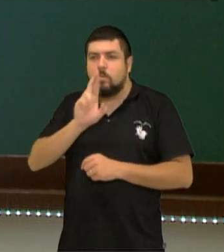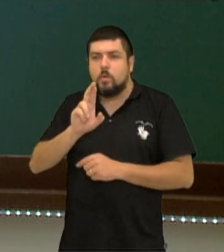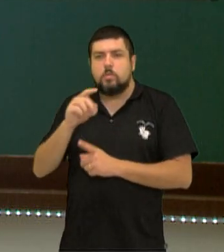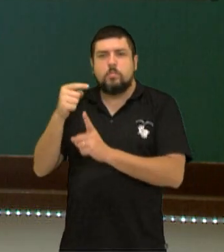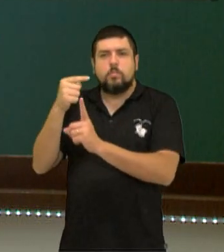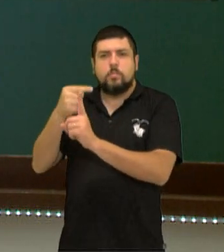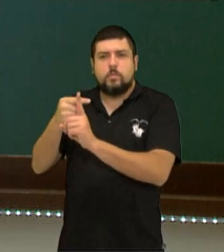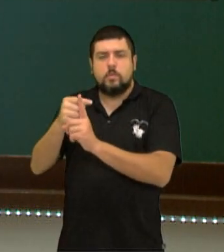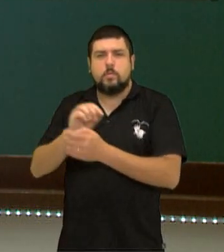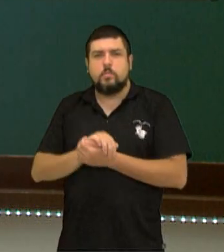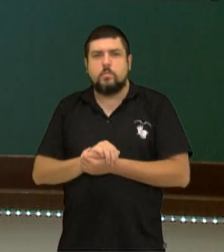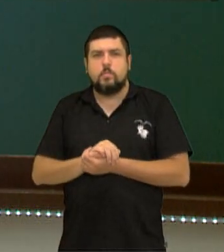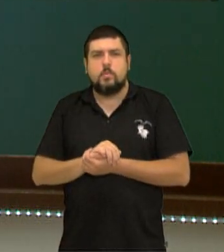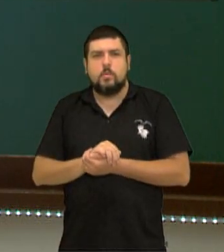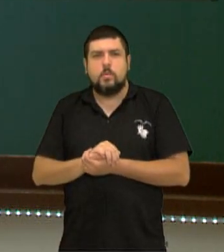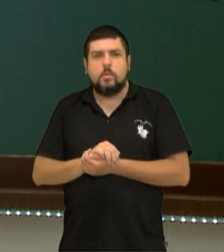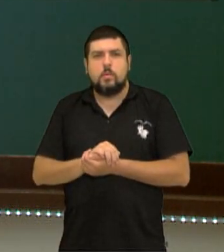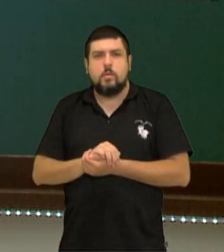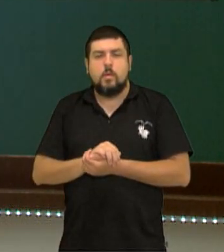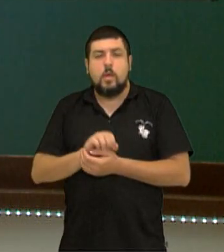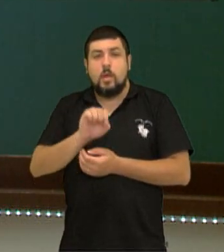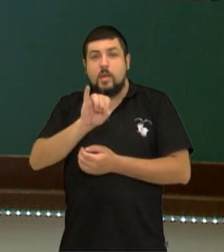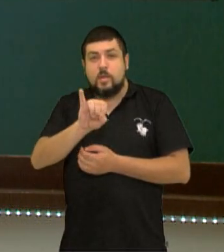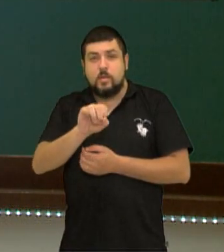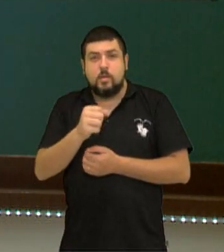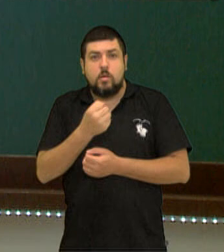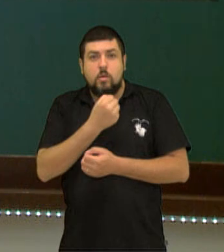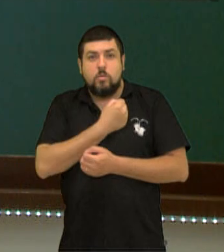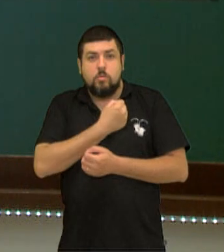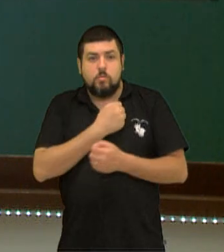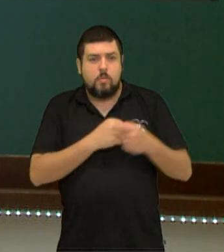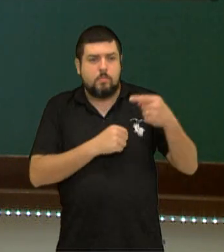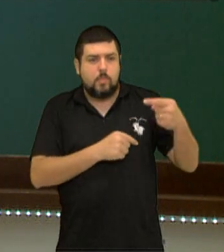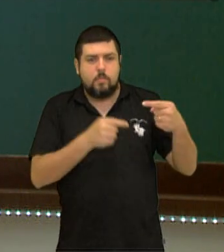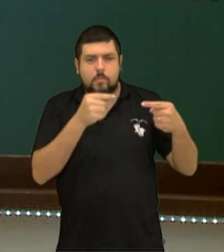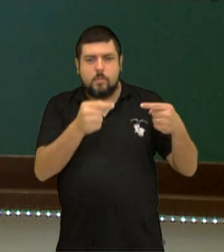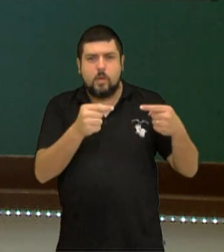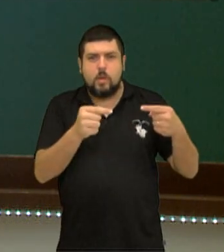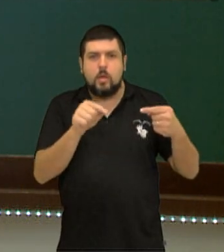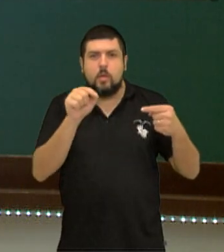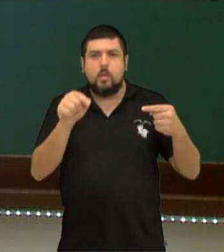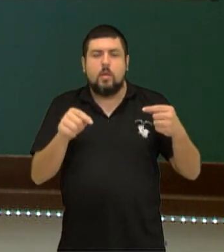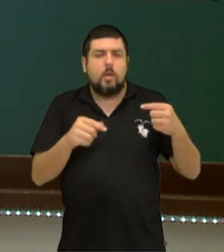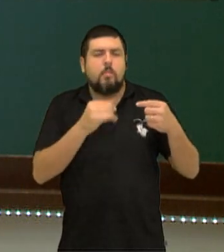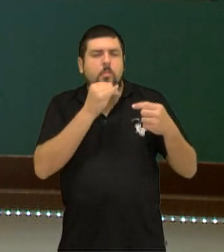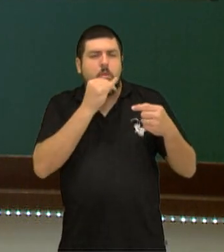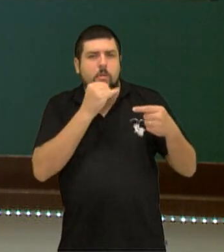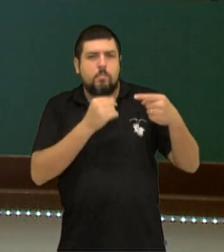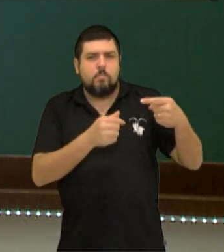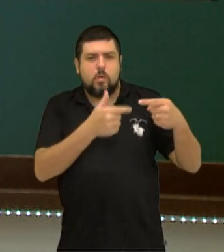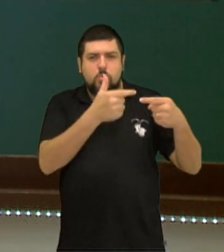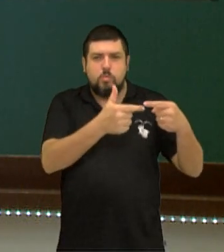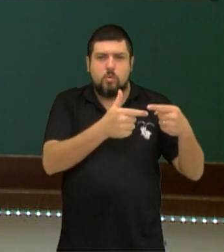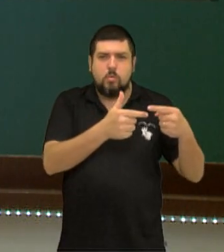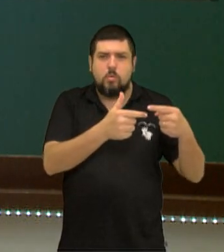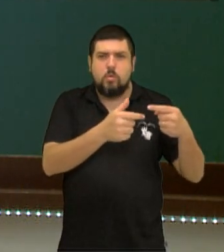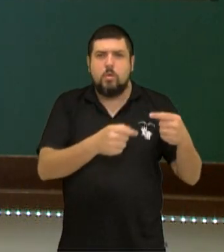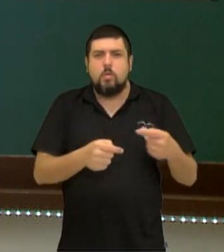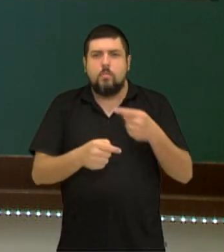positivo. Se eu estou somando dois números negativos, por exemplo, menos 2 com menos